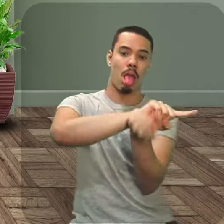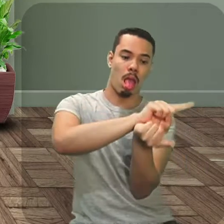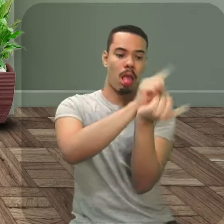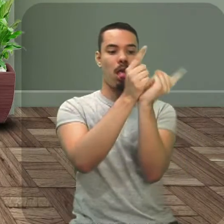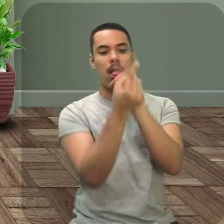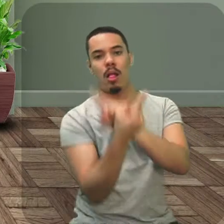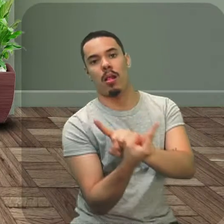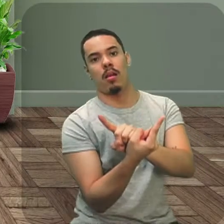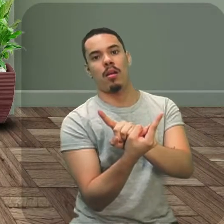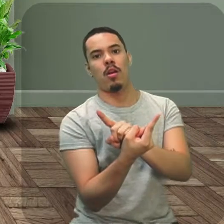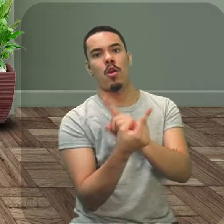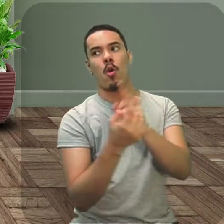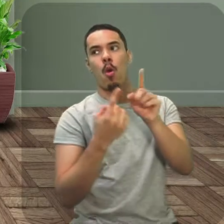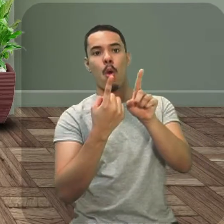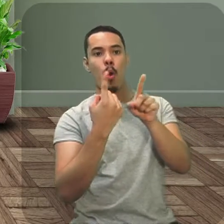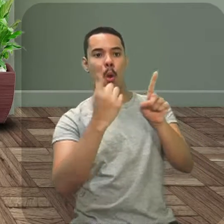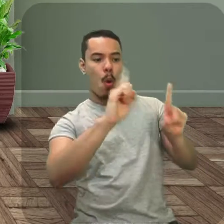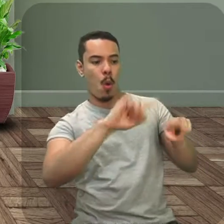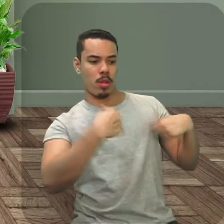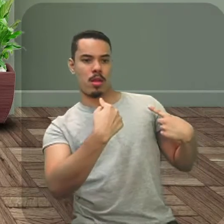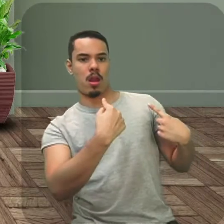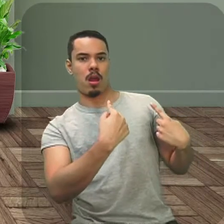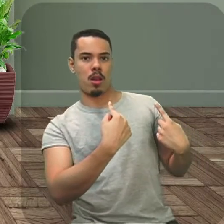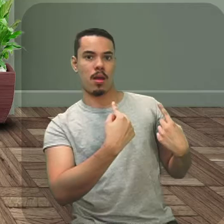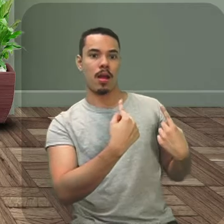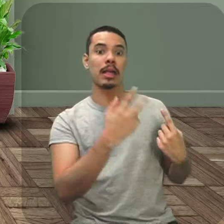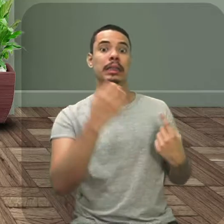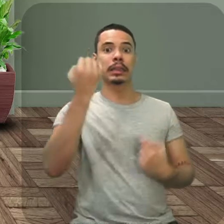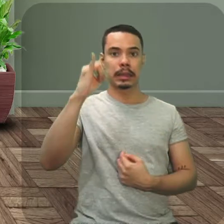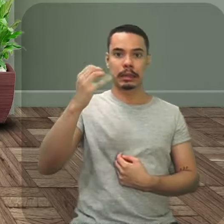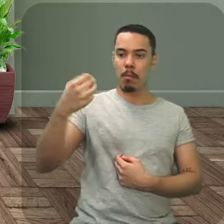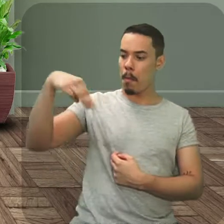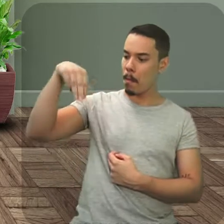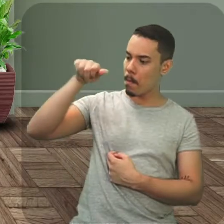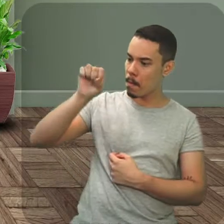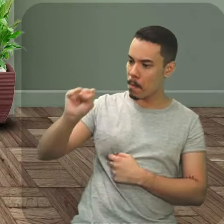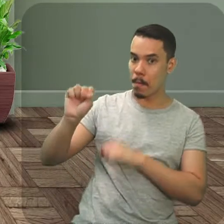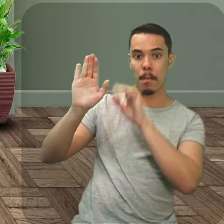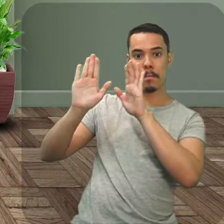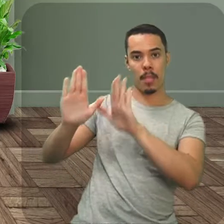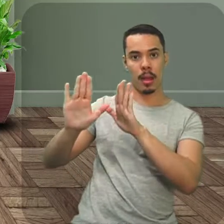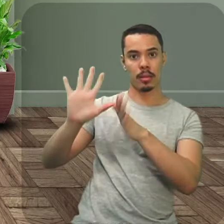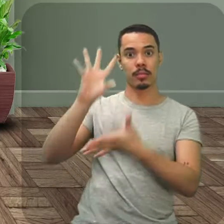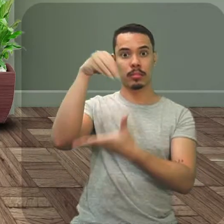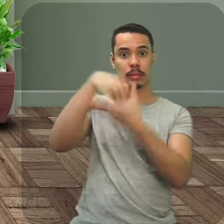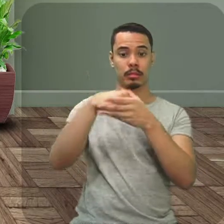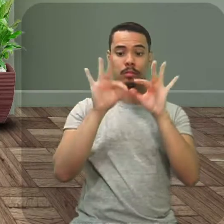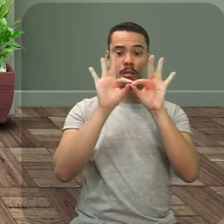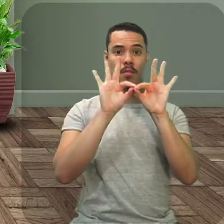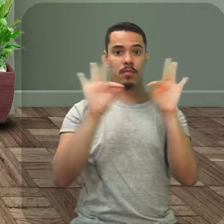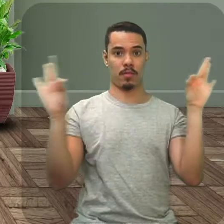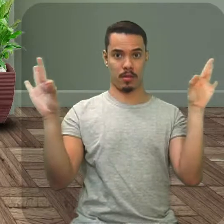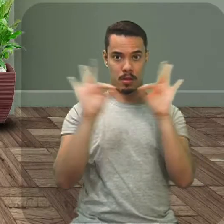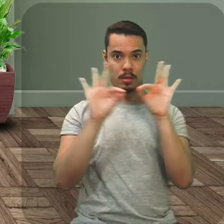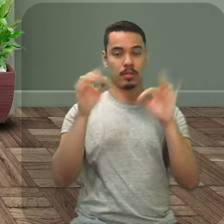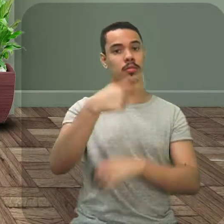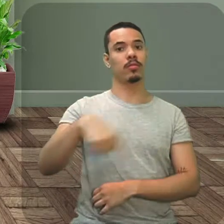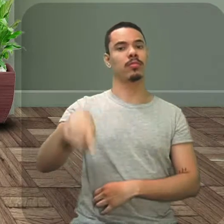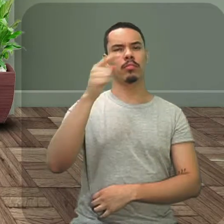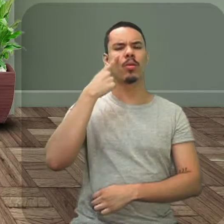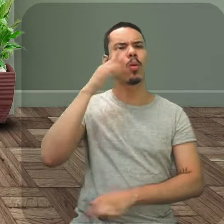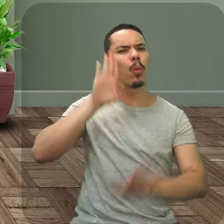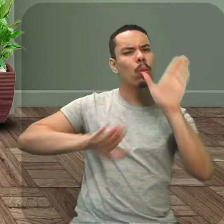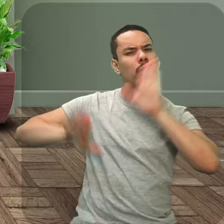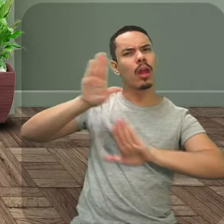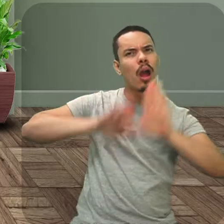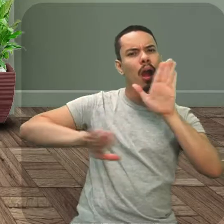posição então quando aparecer o máximo mas você ó na oração você vai ter que ter